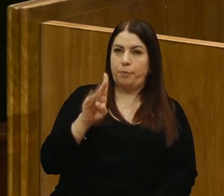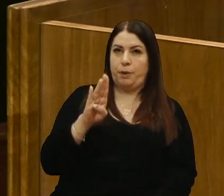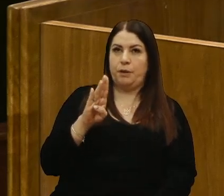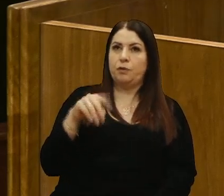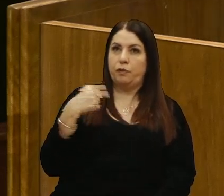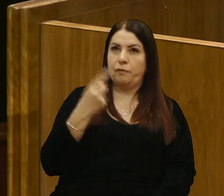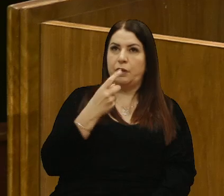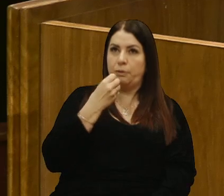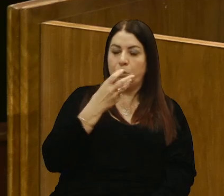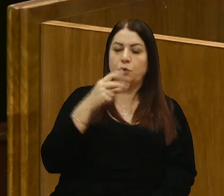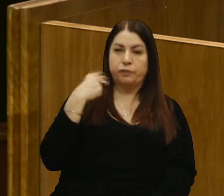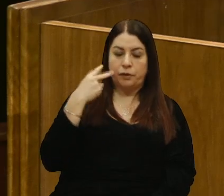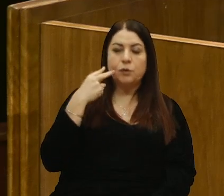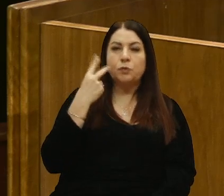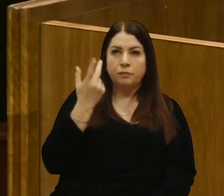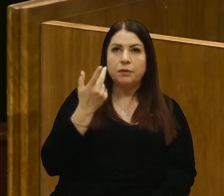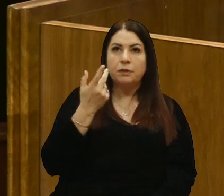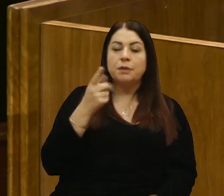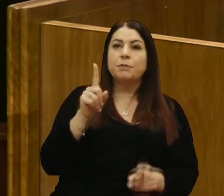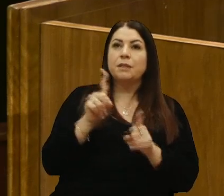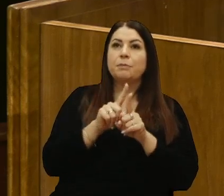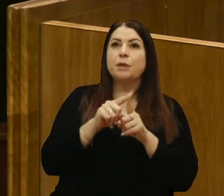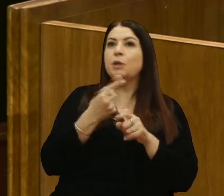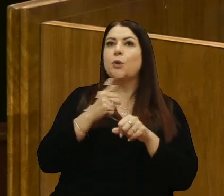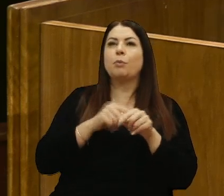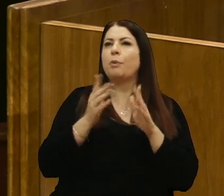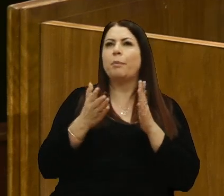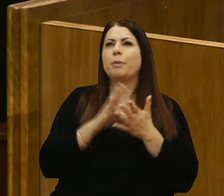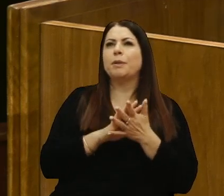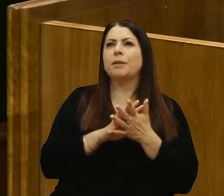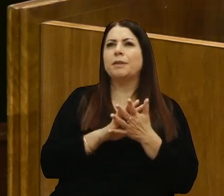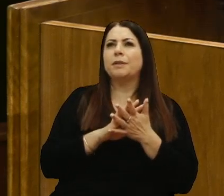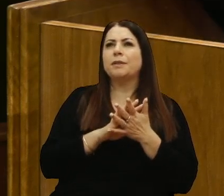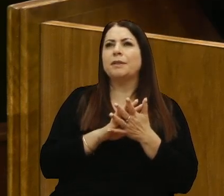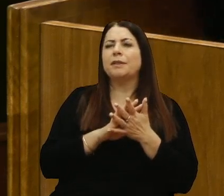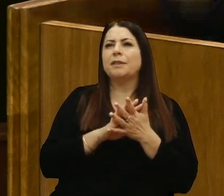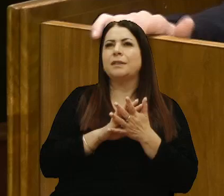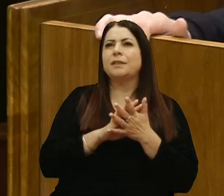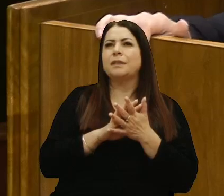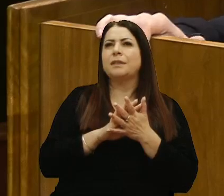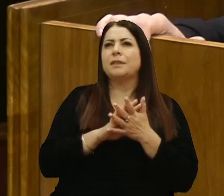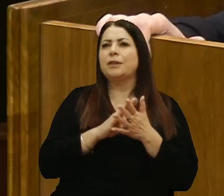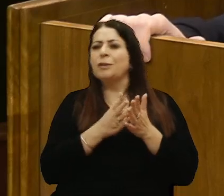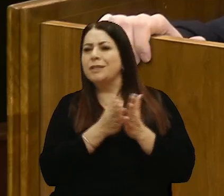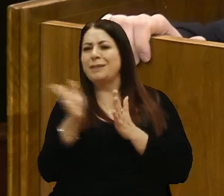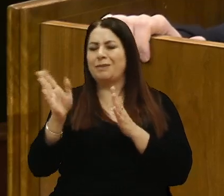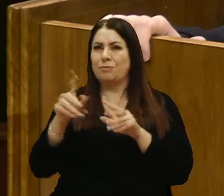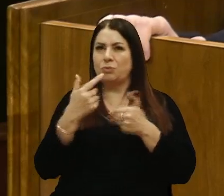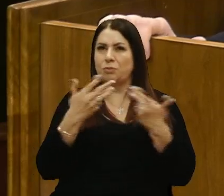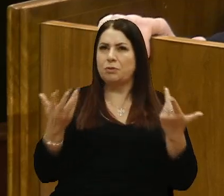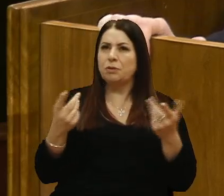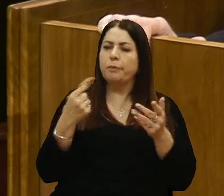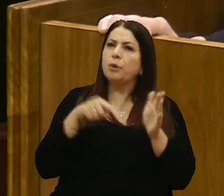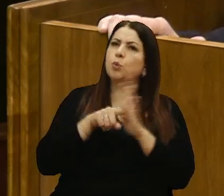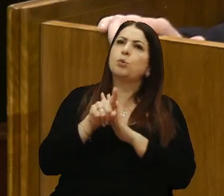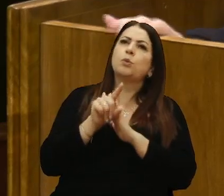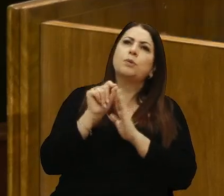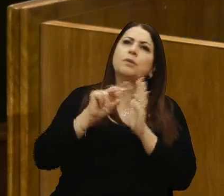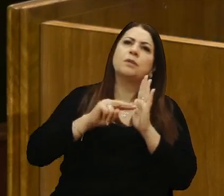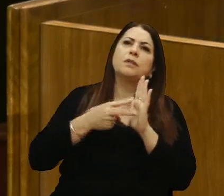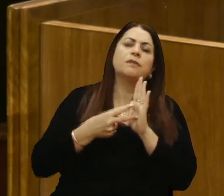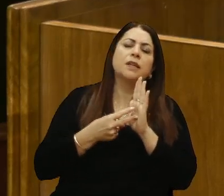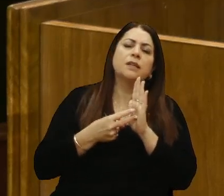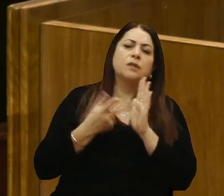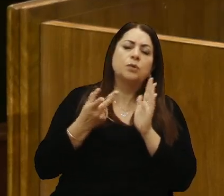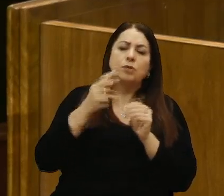nós éramos bons vereadores, mas que em algum momento a gente descarrilhava. E eu perguntei para ele, o que o senhor quer dizer com